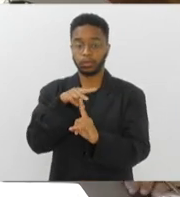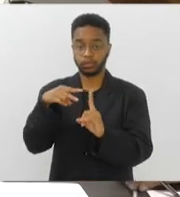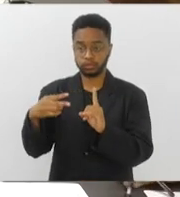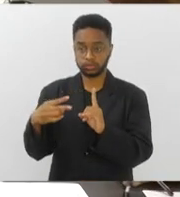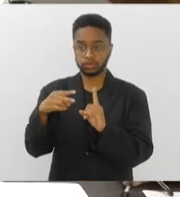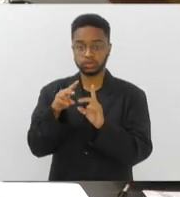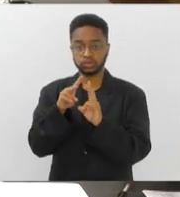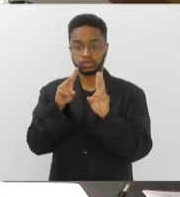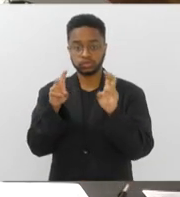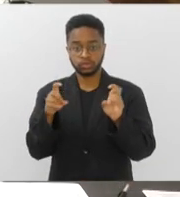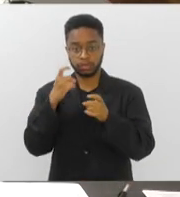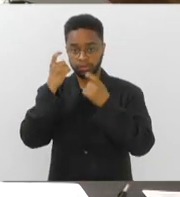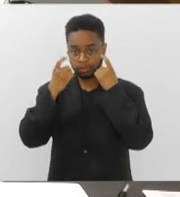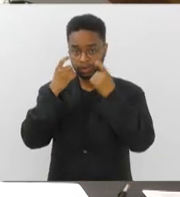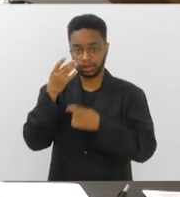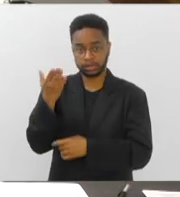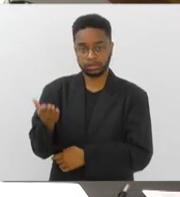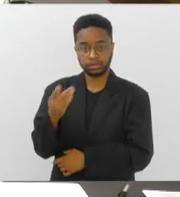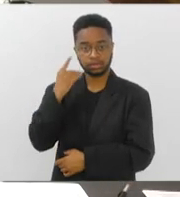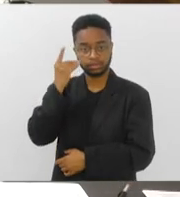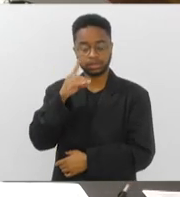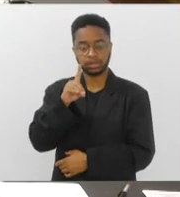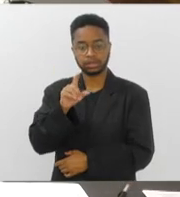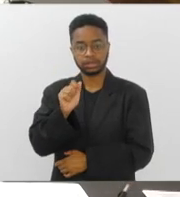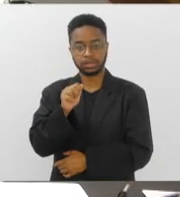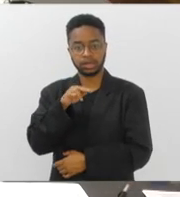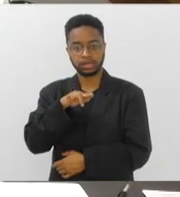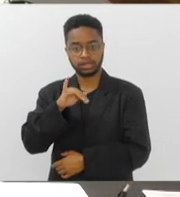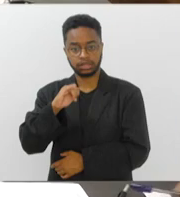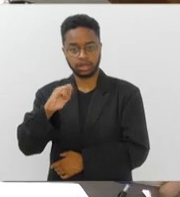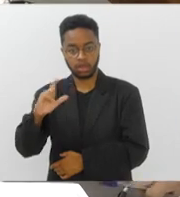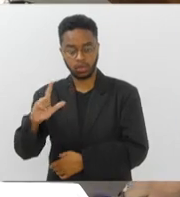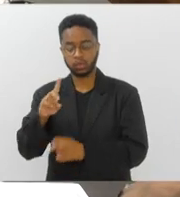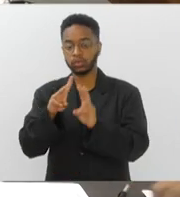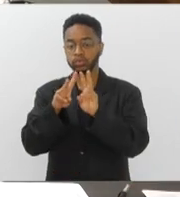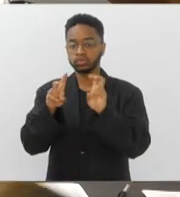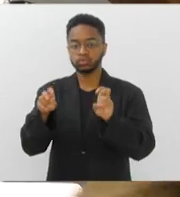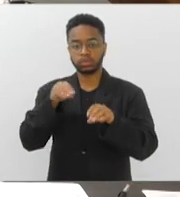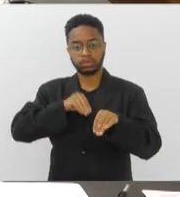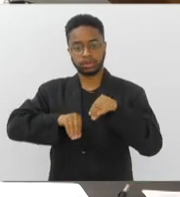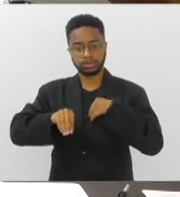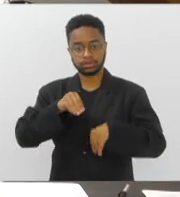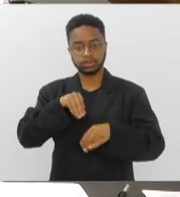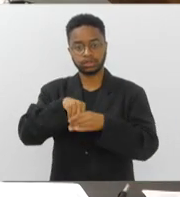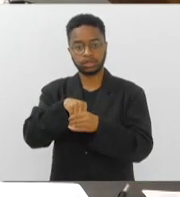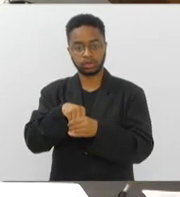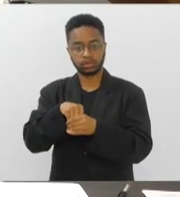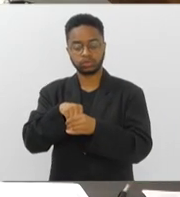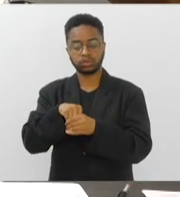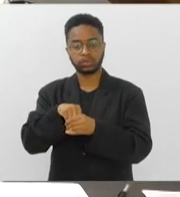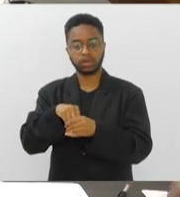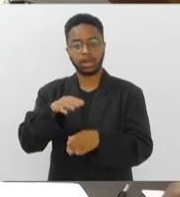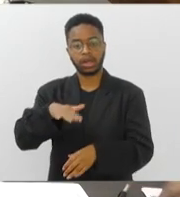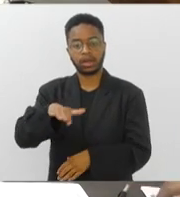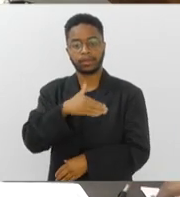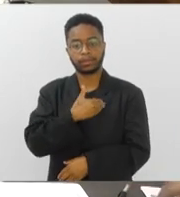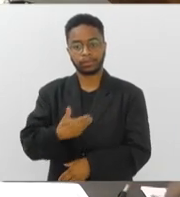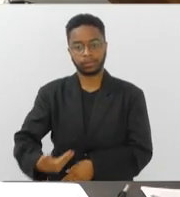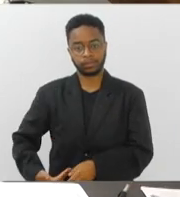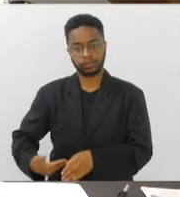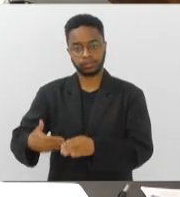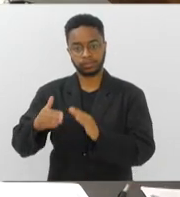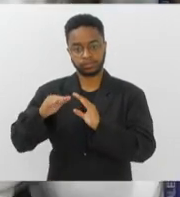sobre a preocupação do deputado Daniel Libreron sobre essa questão de depressão nas instituições públicas de ensino, eu,